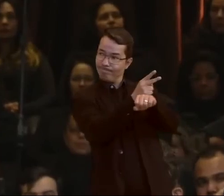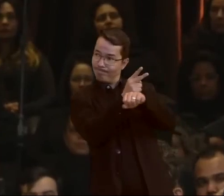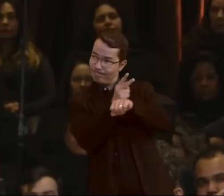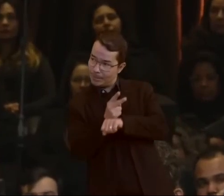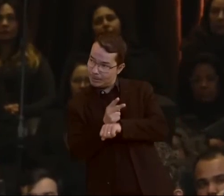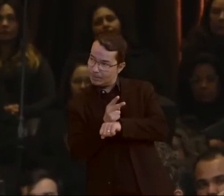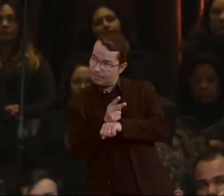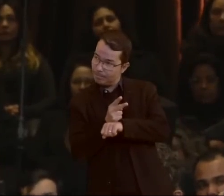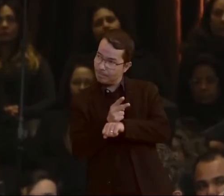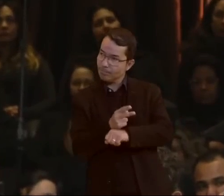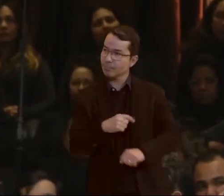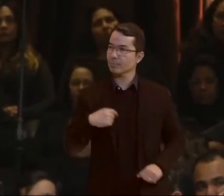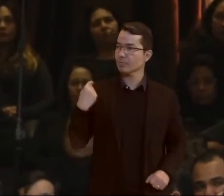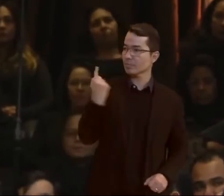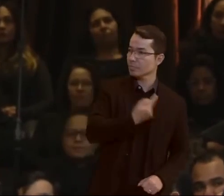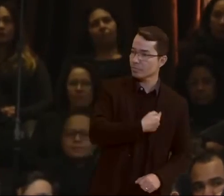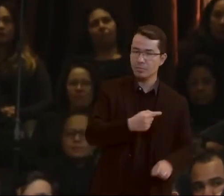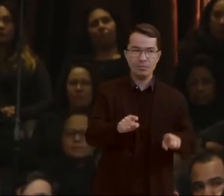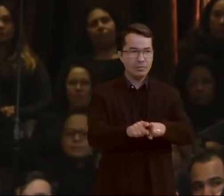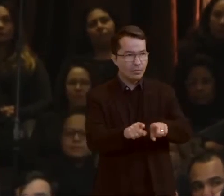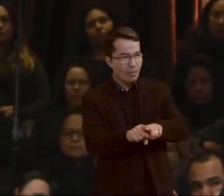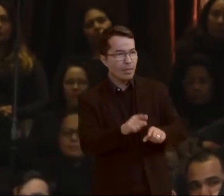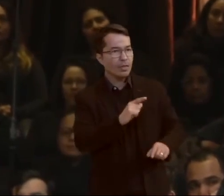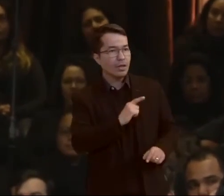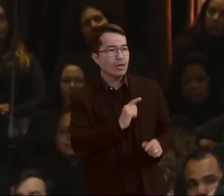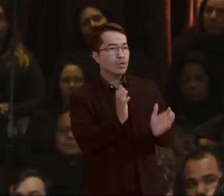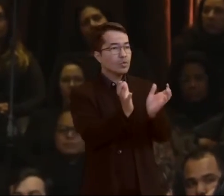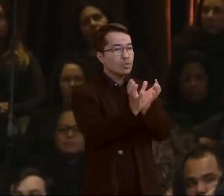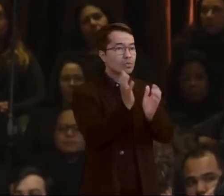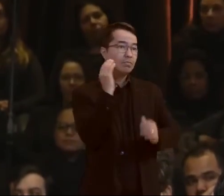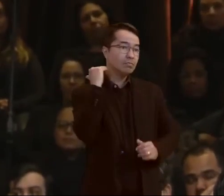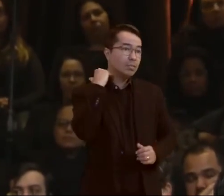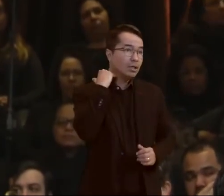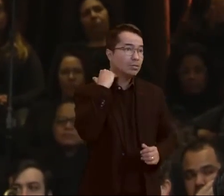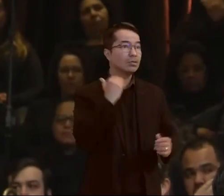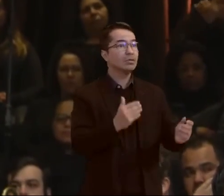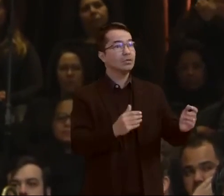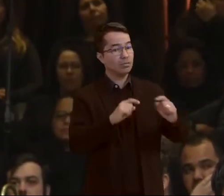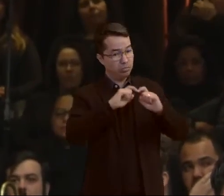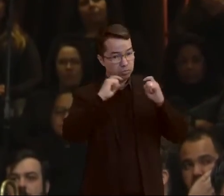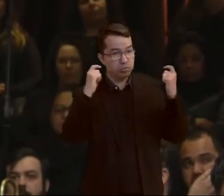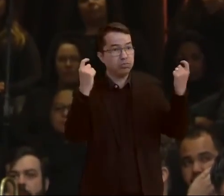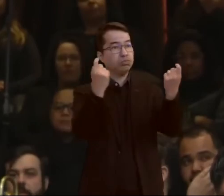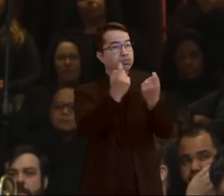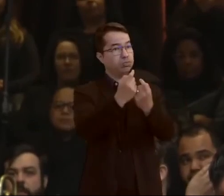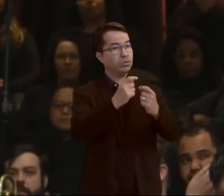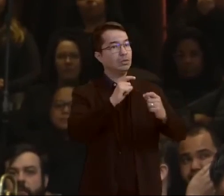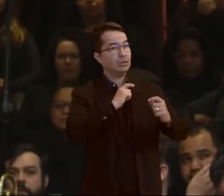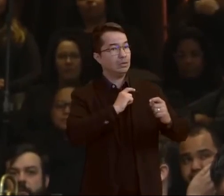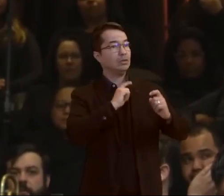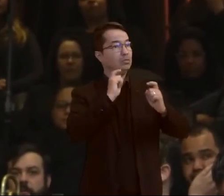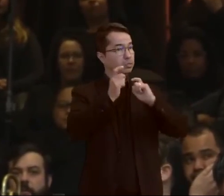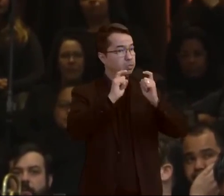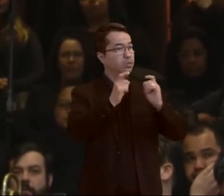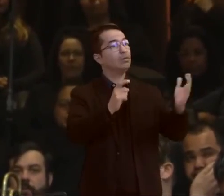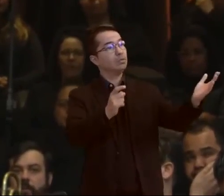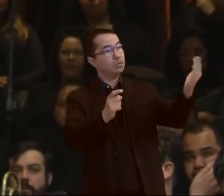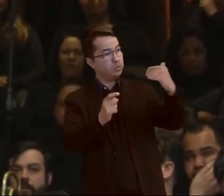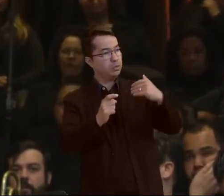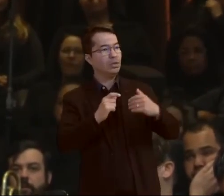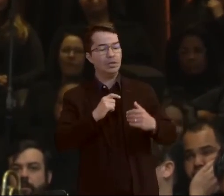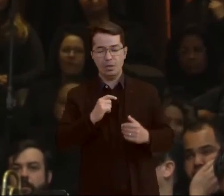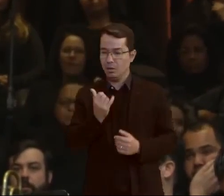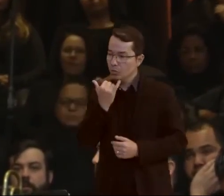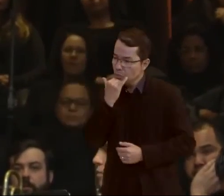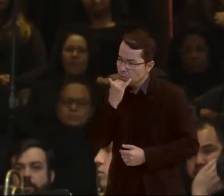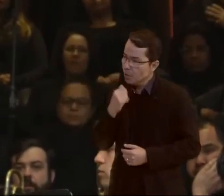bancária desse gênero no Brasil com uma igreja, tá? E os diretores disseram lá: olha, nós